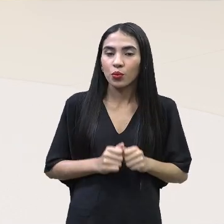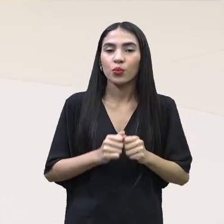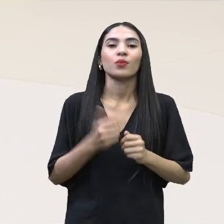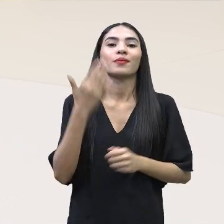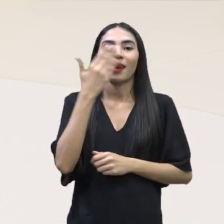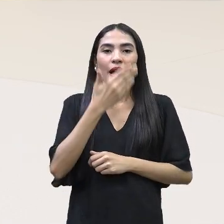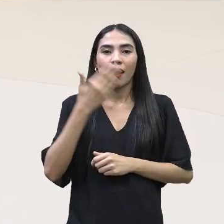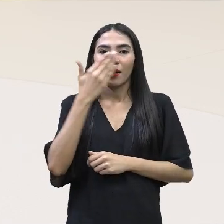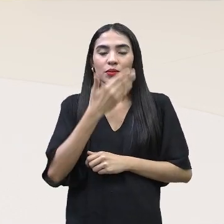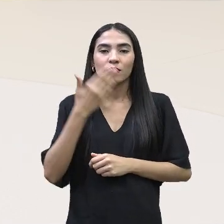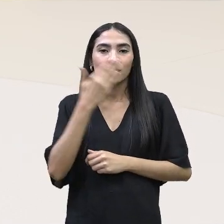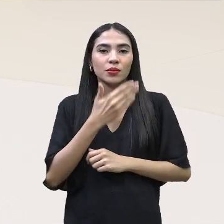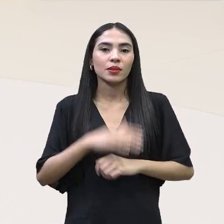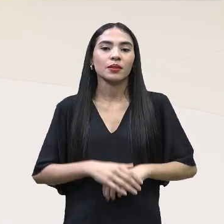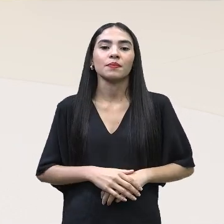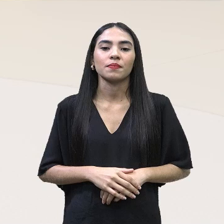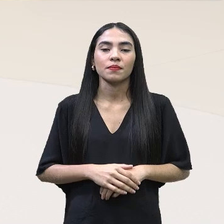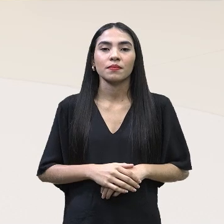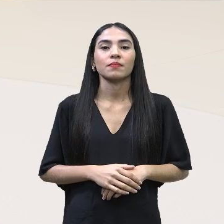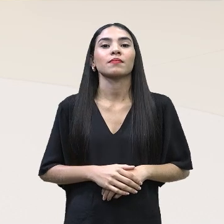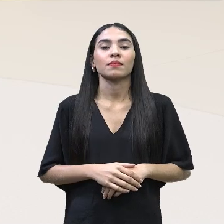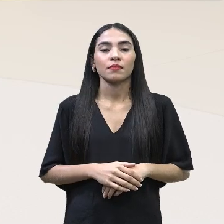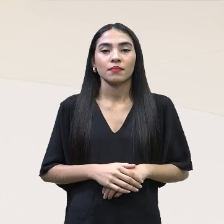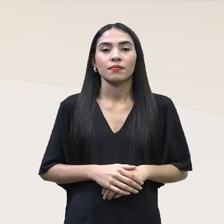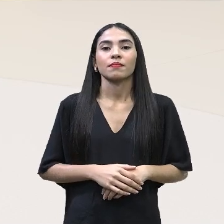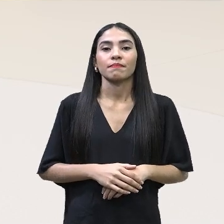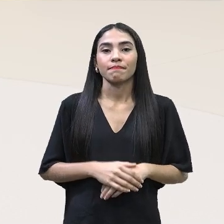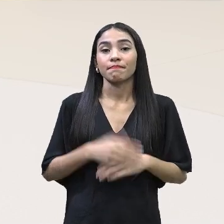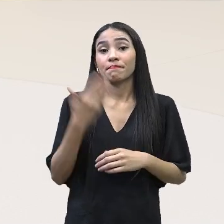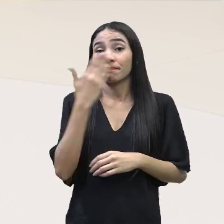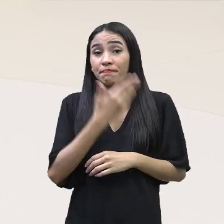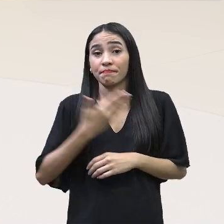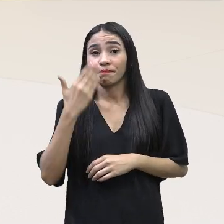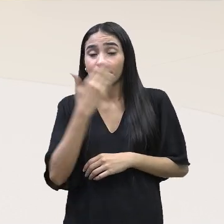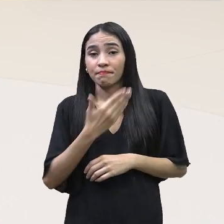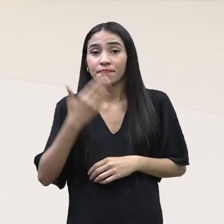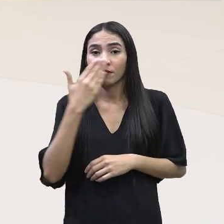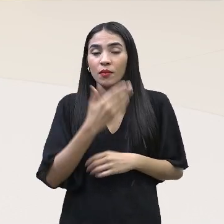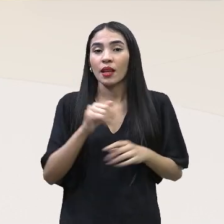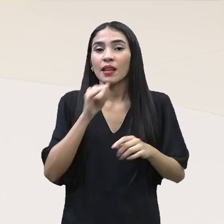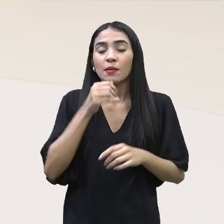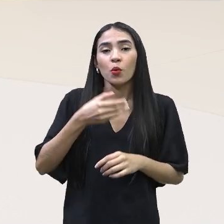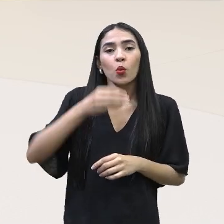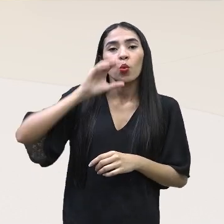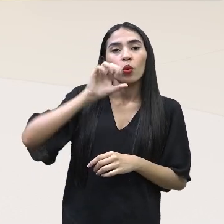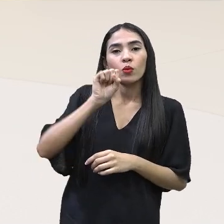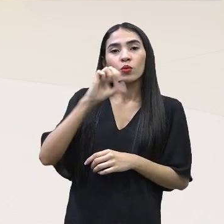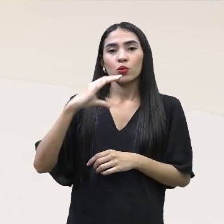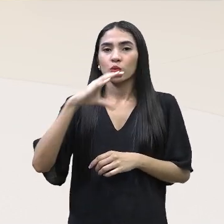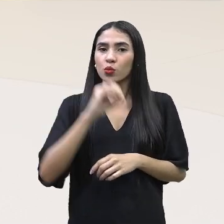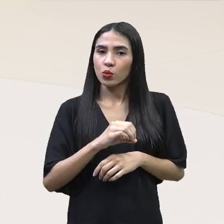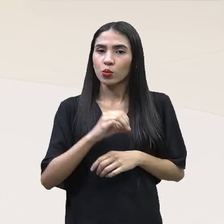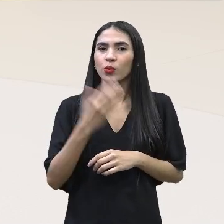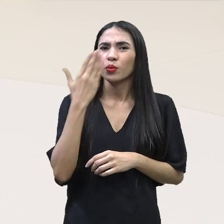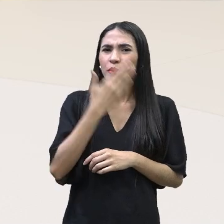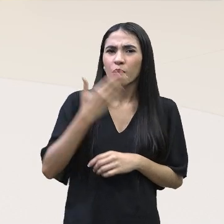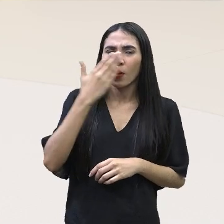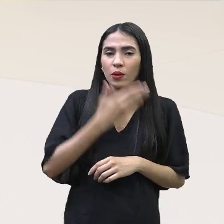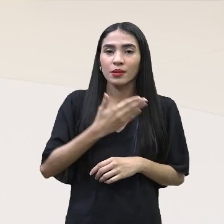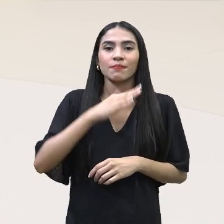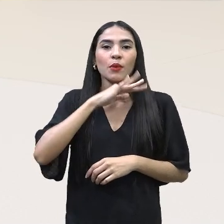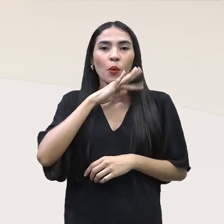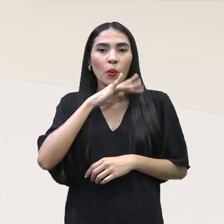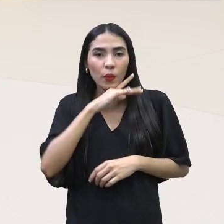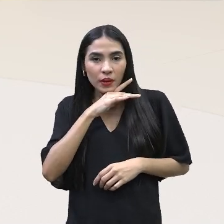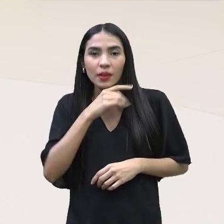em açúcar. Para que comer com excesso de açúcar? Um suco muito doce faz mal. O recheio da